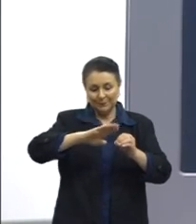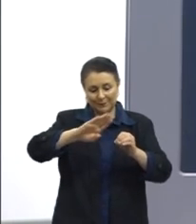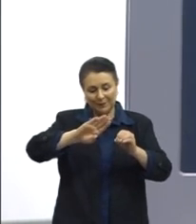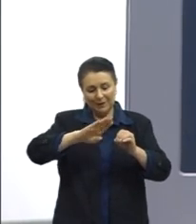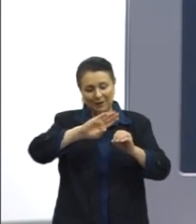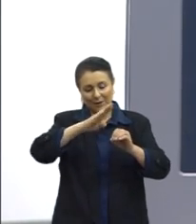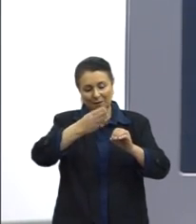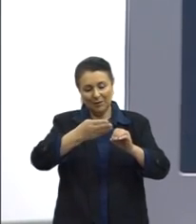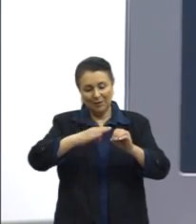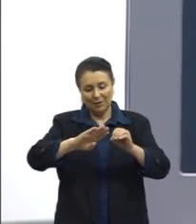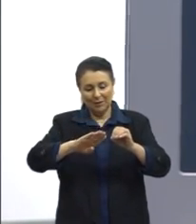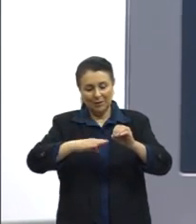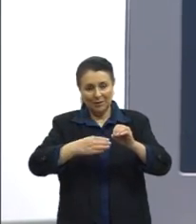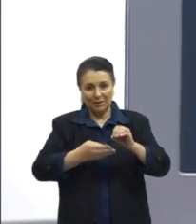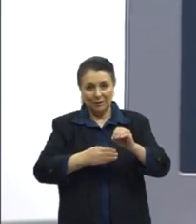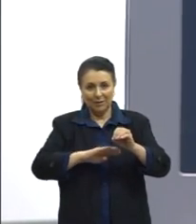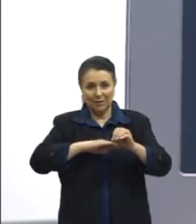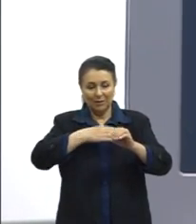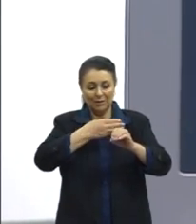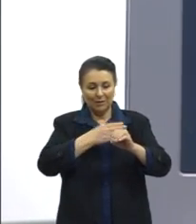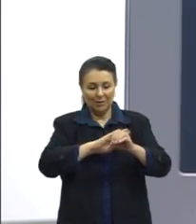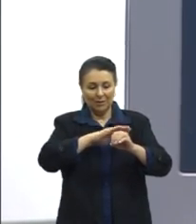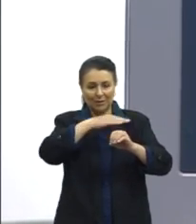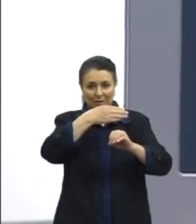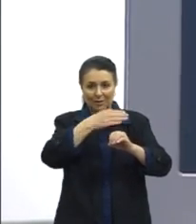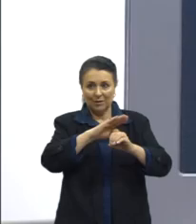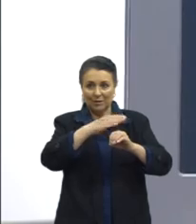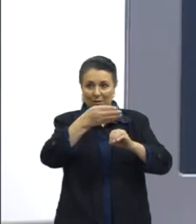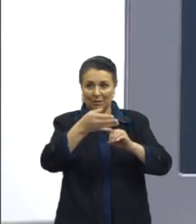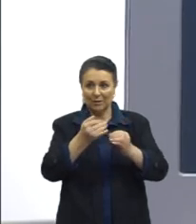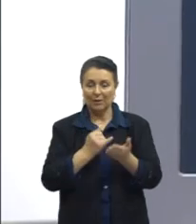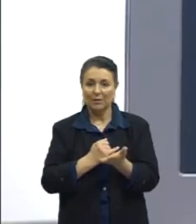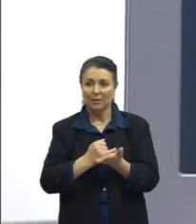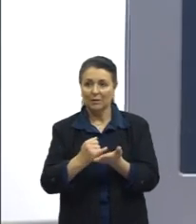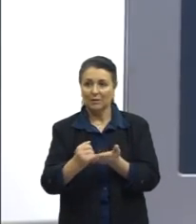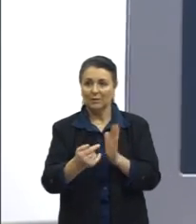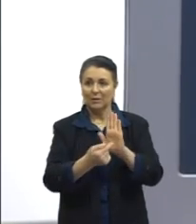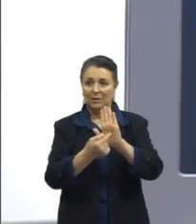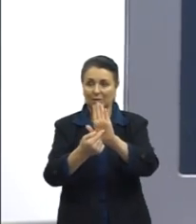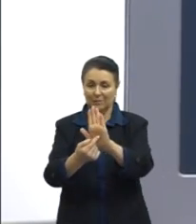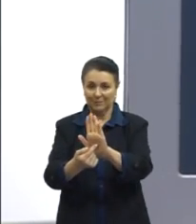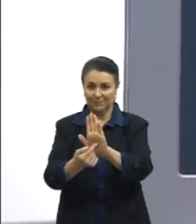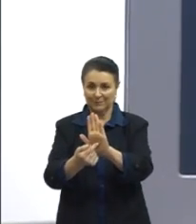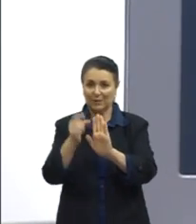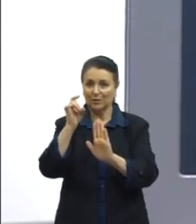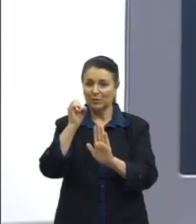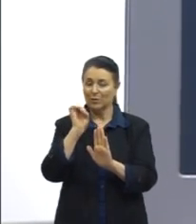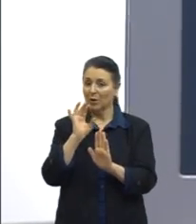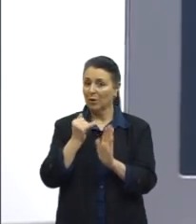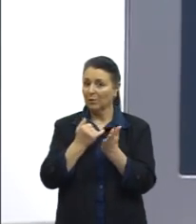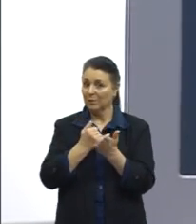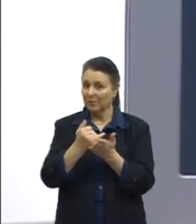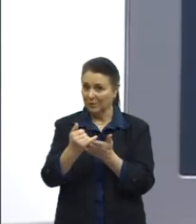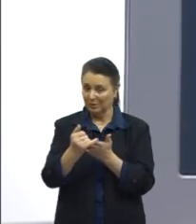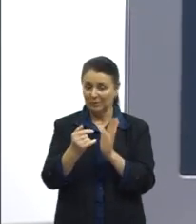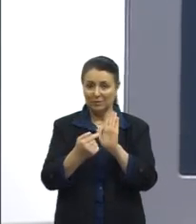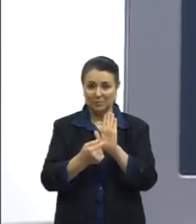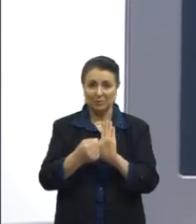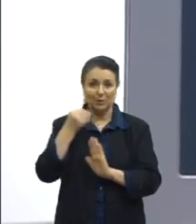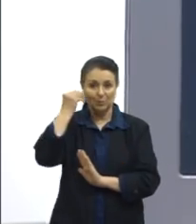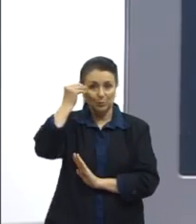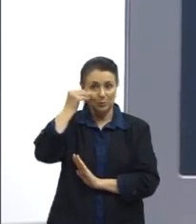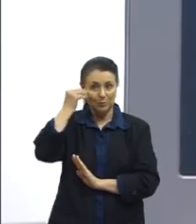isso é a fase inicial daí tá ele tá mostrando somente a fase inicial esse simulador aqui em específico